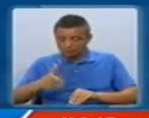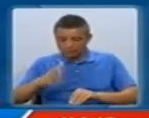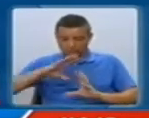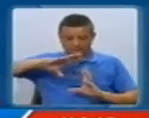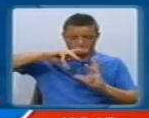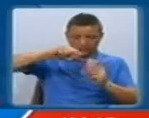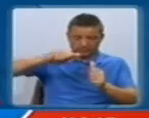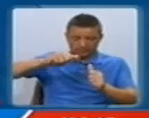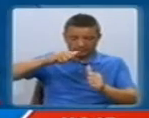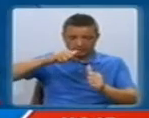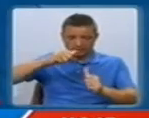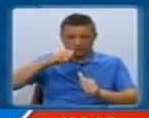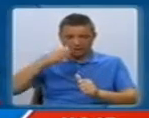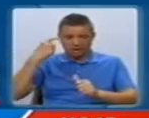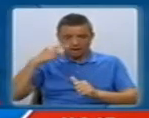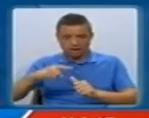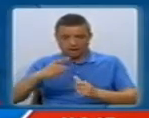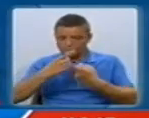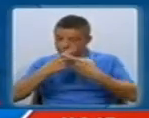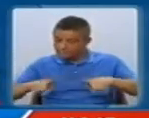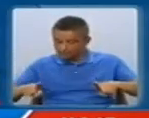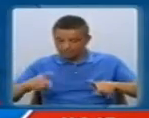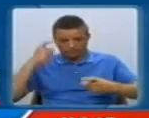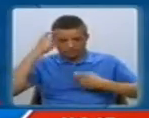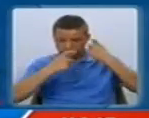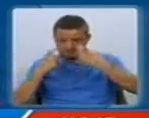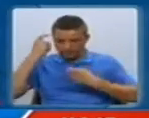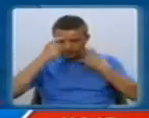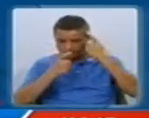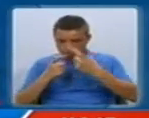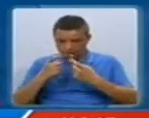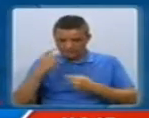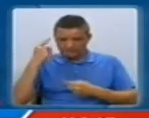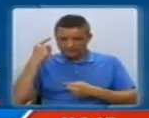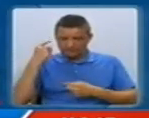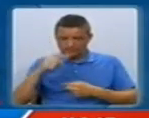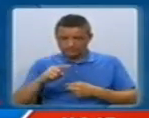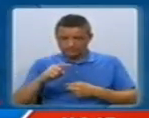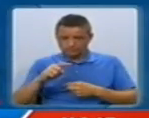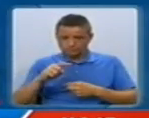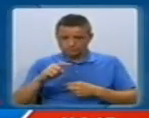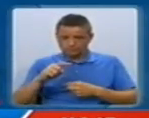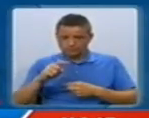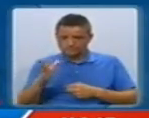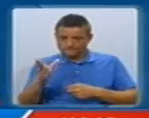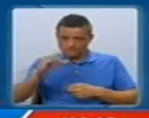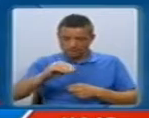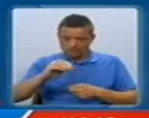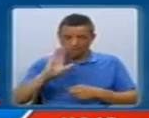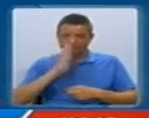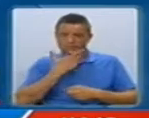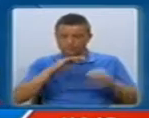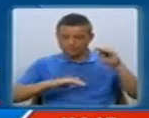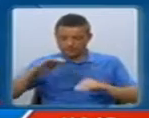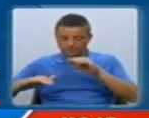planetas terrestres é, se calhar, muito diferente daquilo que pensávamos. E então temos que colocar mais variáveis, mais